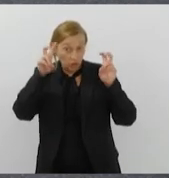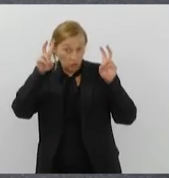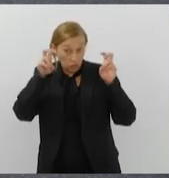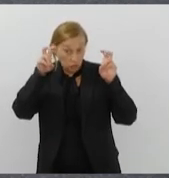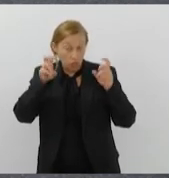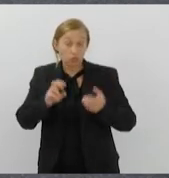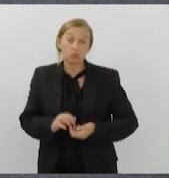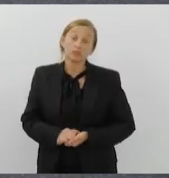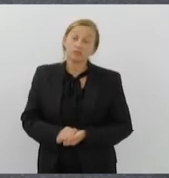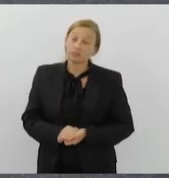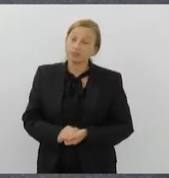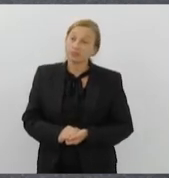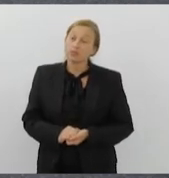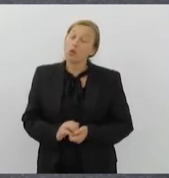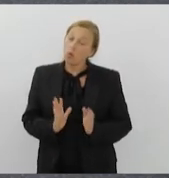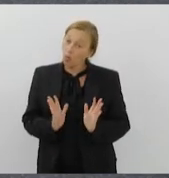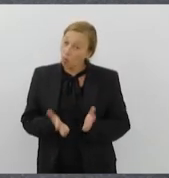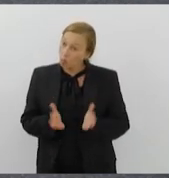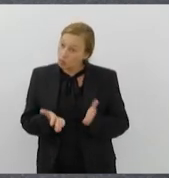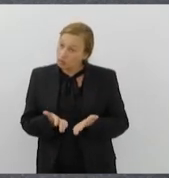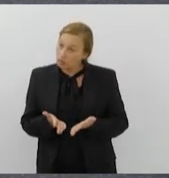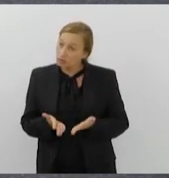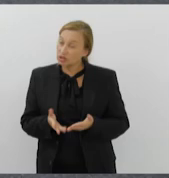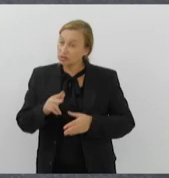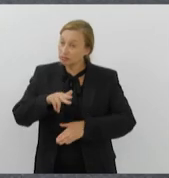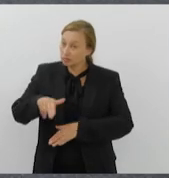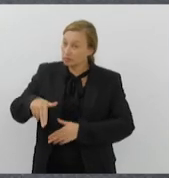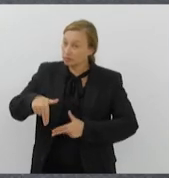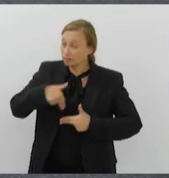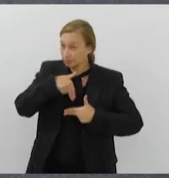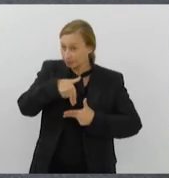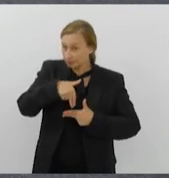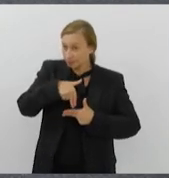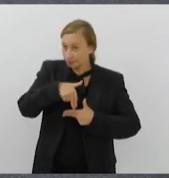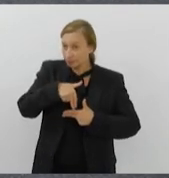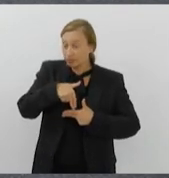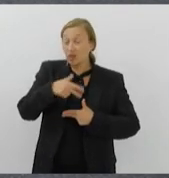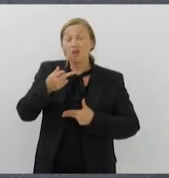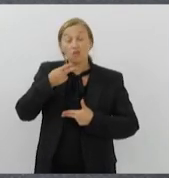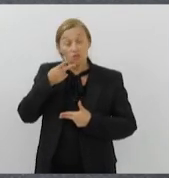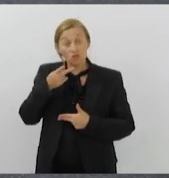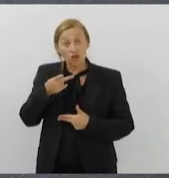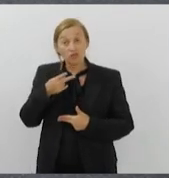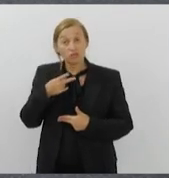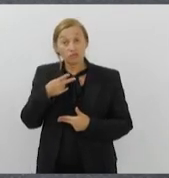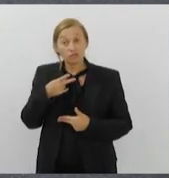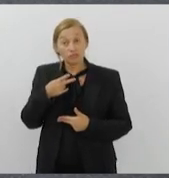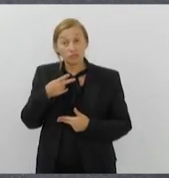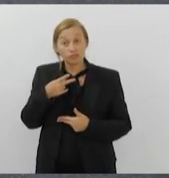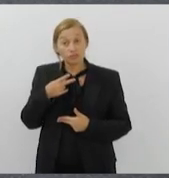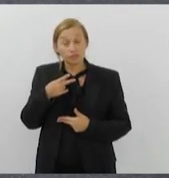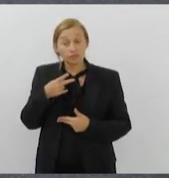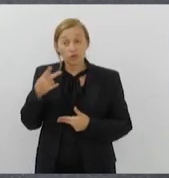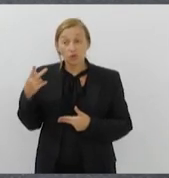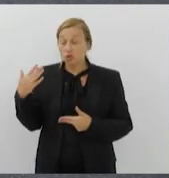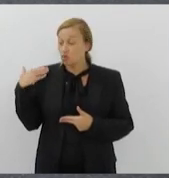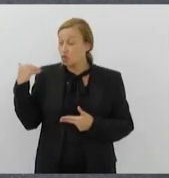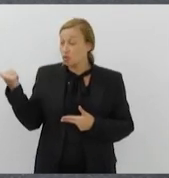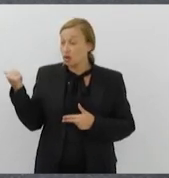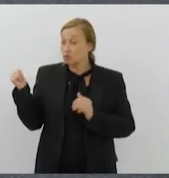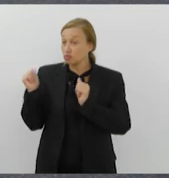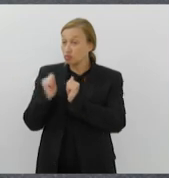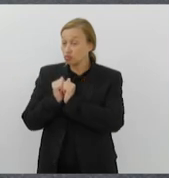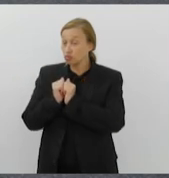esse assunto, hoje, nesse plenário, me faço ao seu lado,